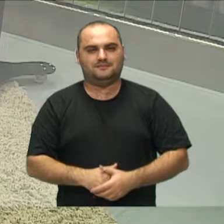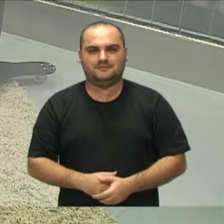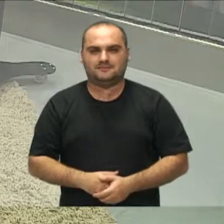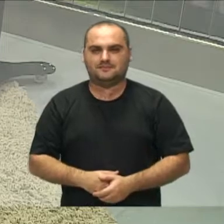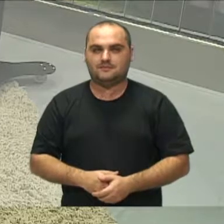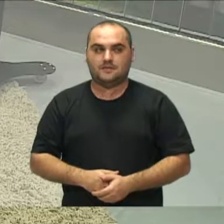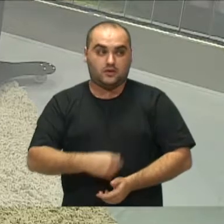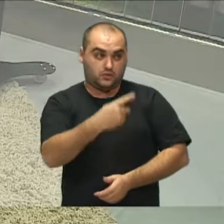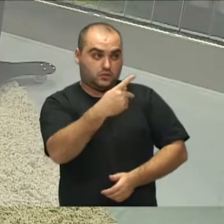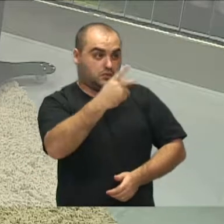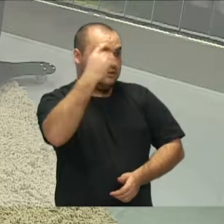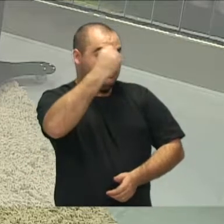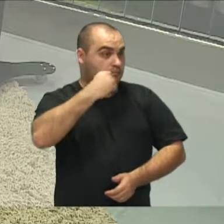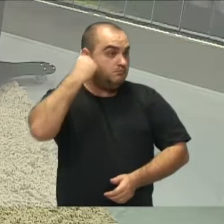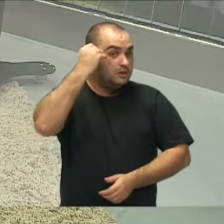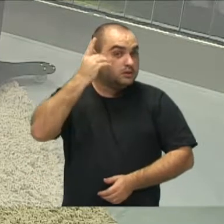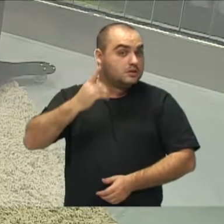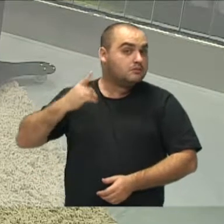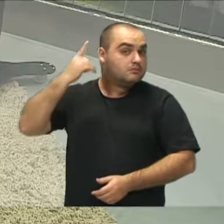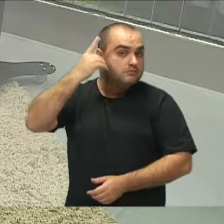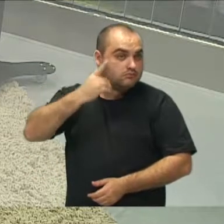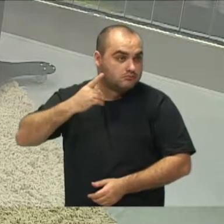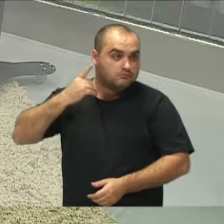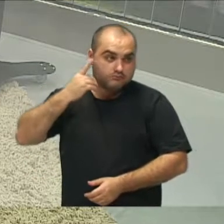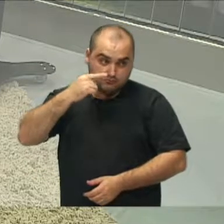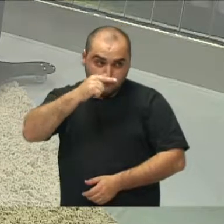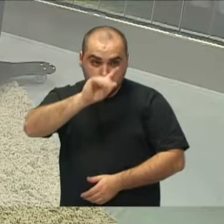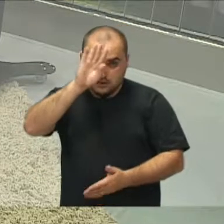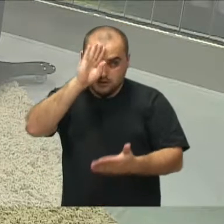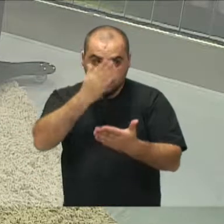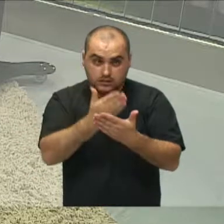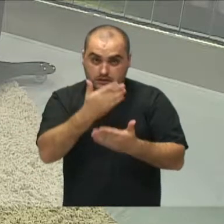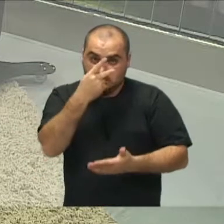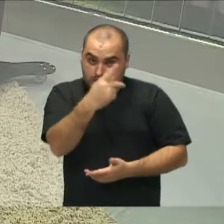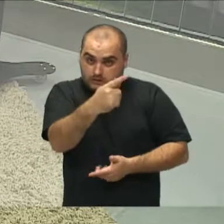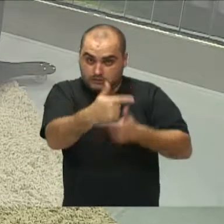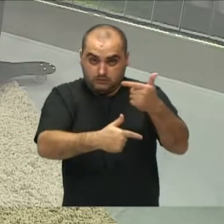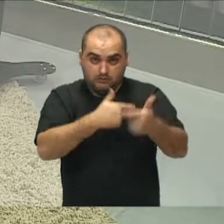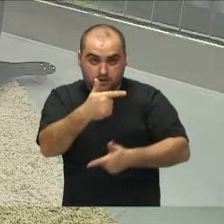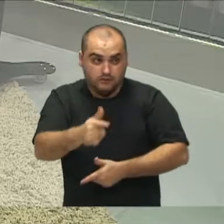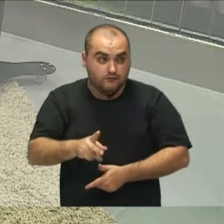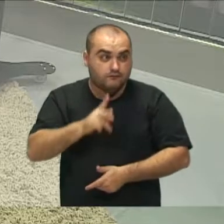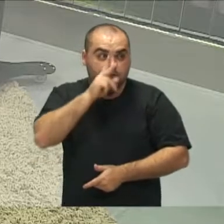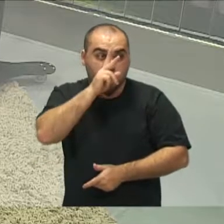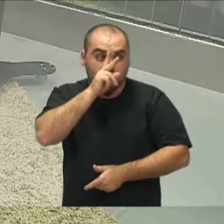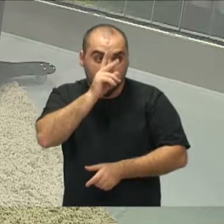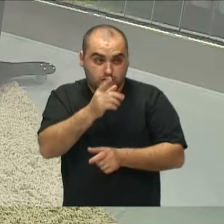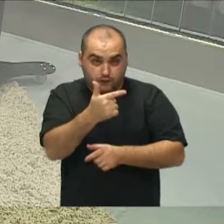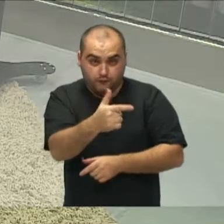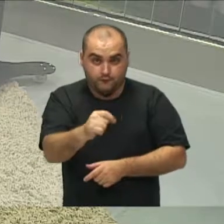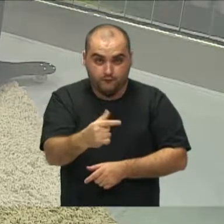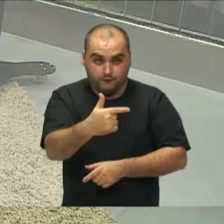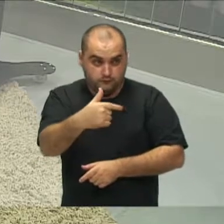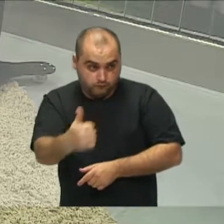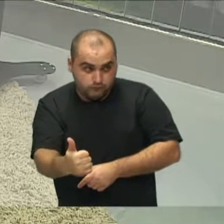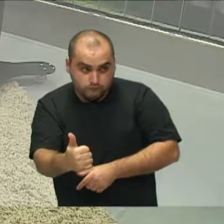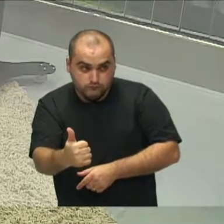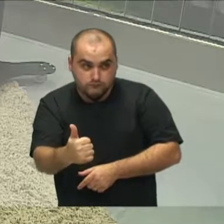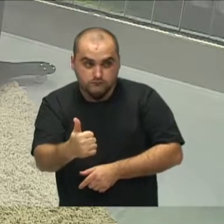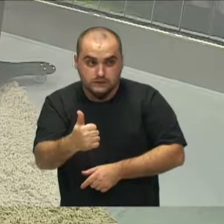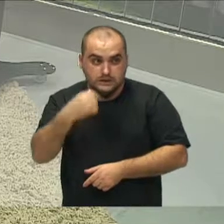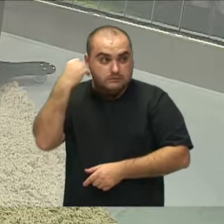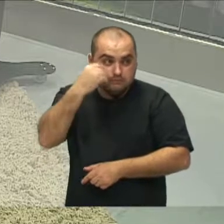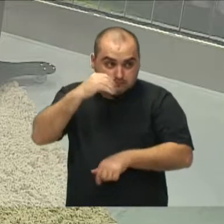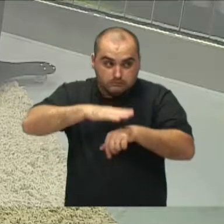também, então, como deputada, você acredita que vai impactar no teu trabalho a partir de 2021? Traz uma nova bagagem também para o teu